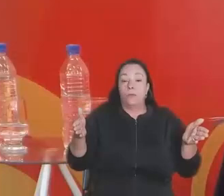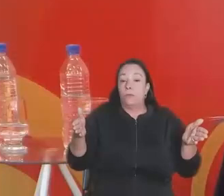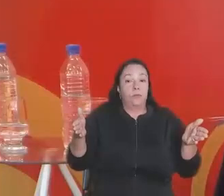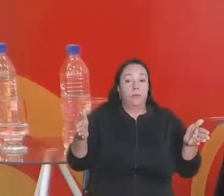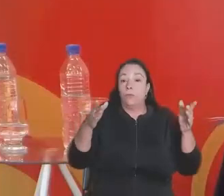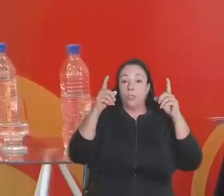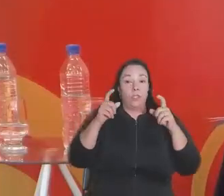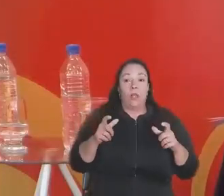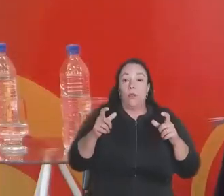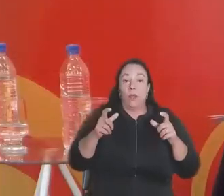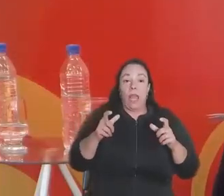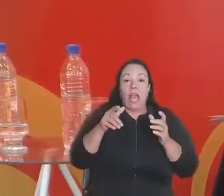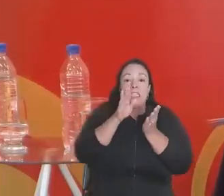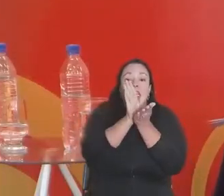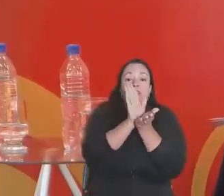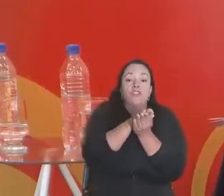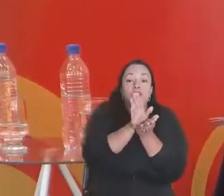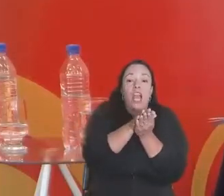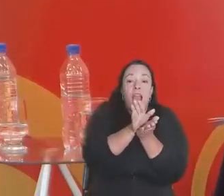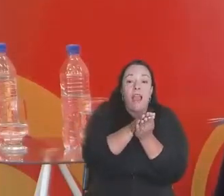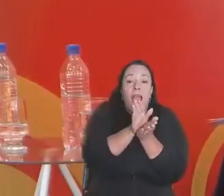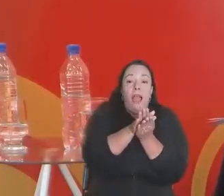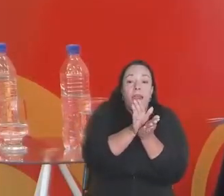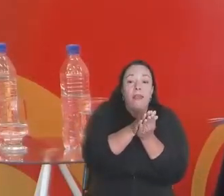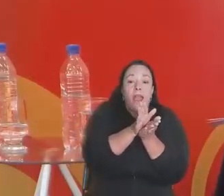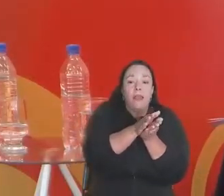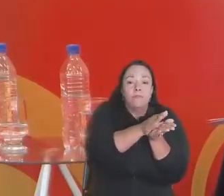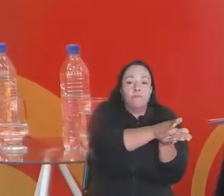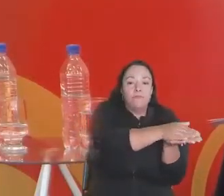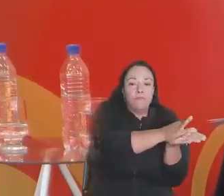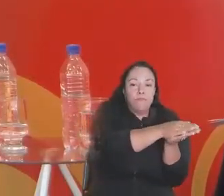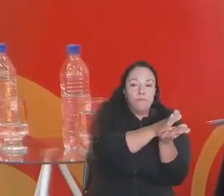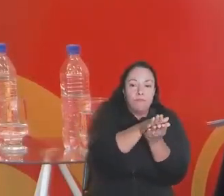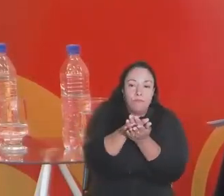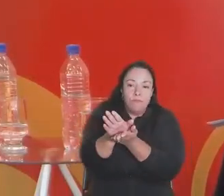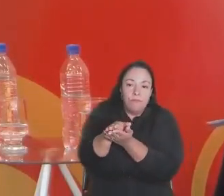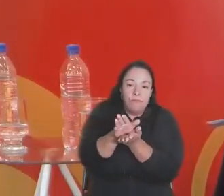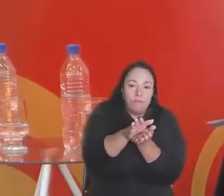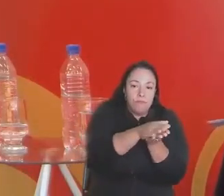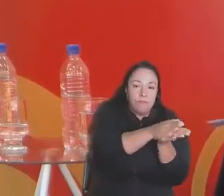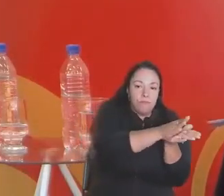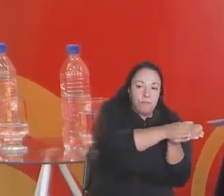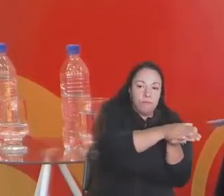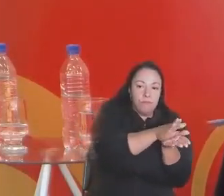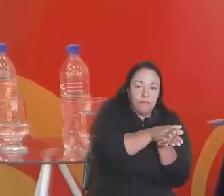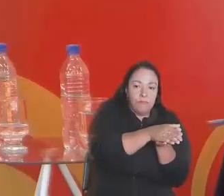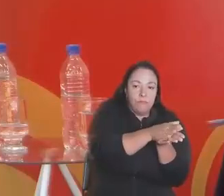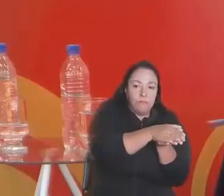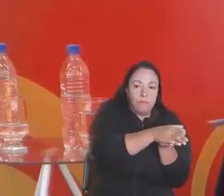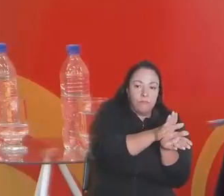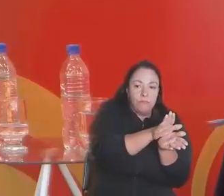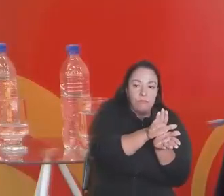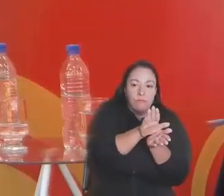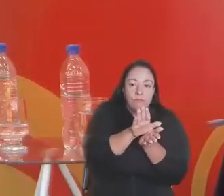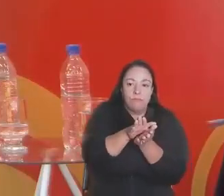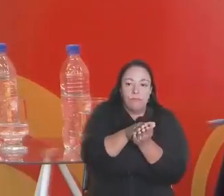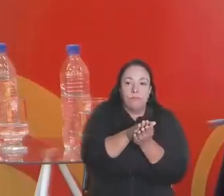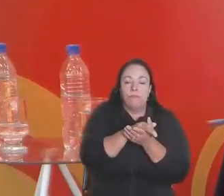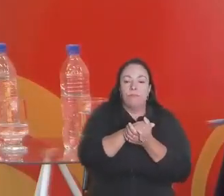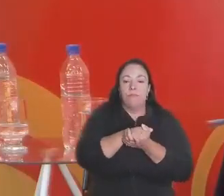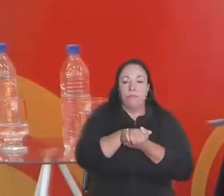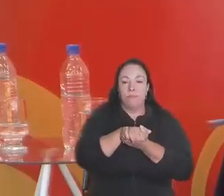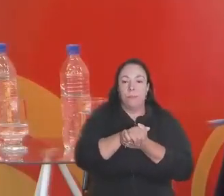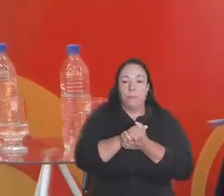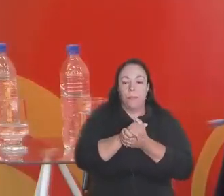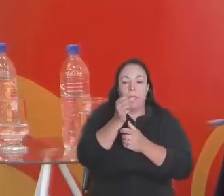tanto jacaré que tinha. E aquilo me levou lá em 1970,